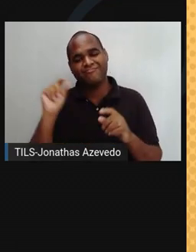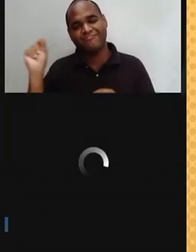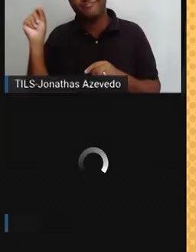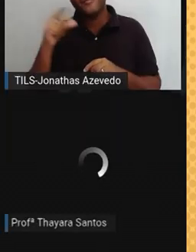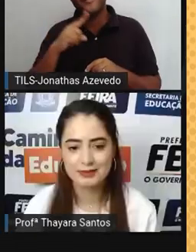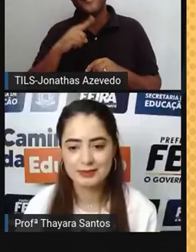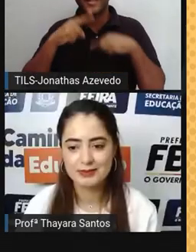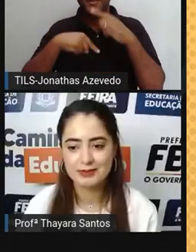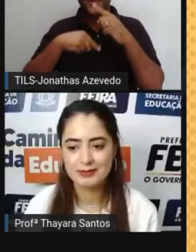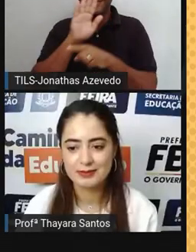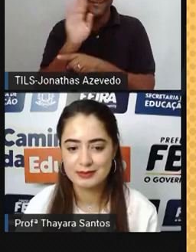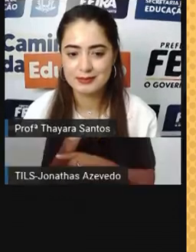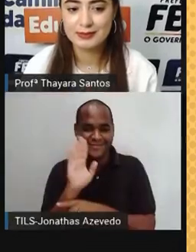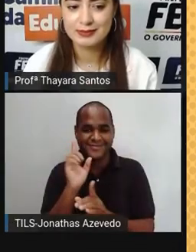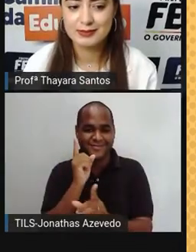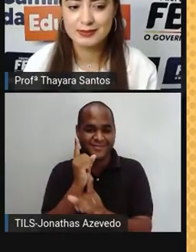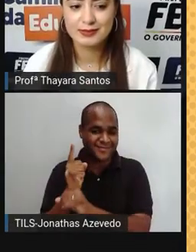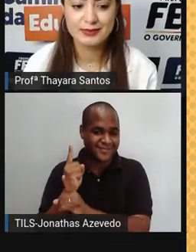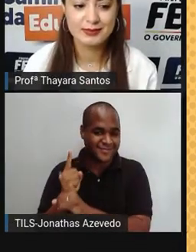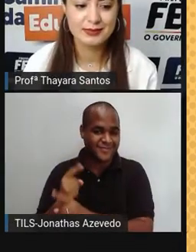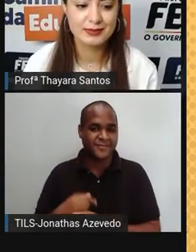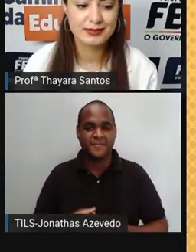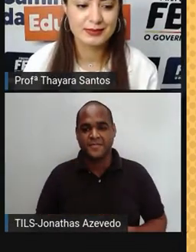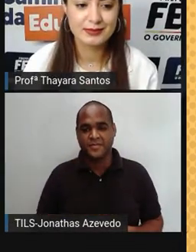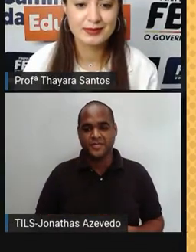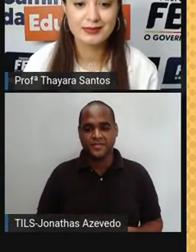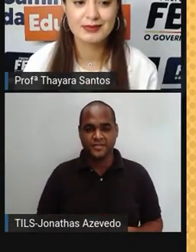pessoal nos vemos a praça mano